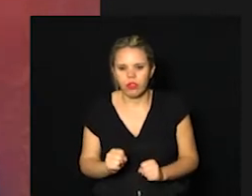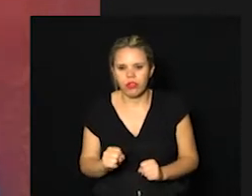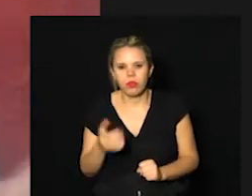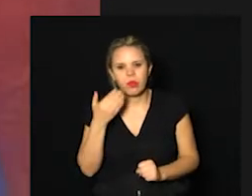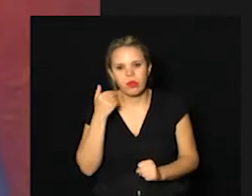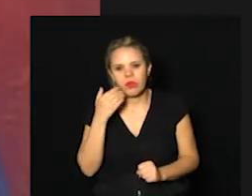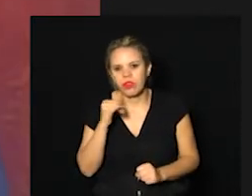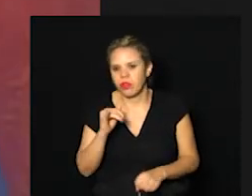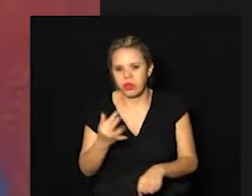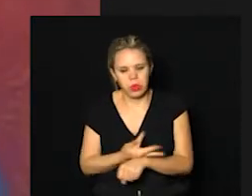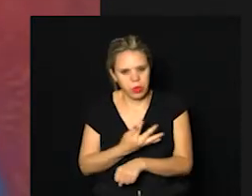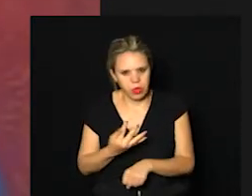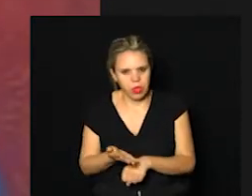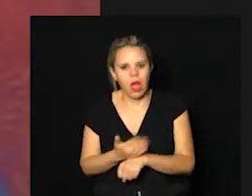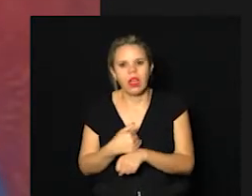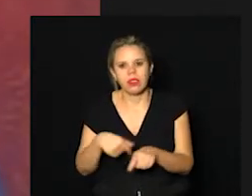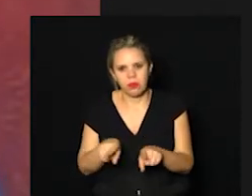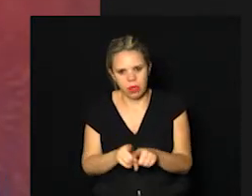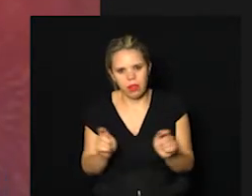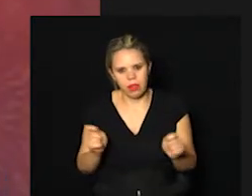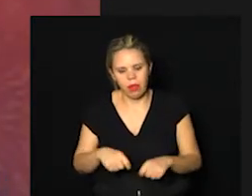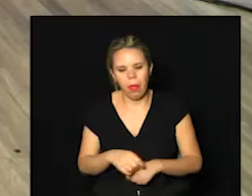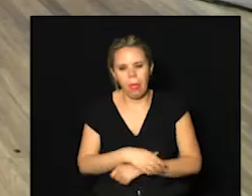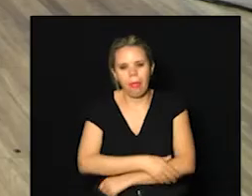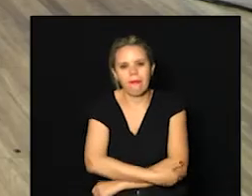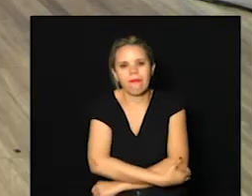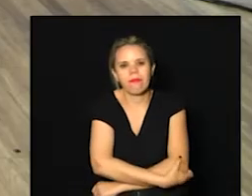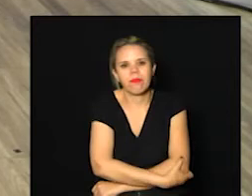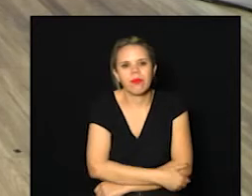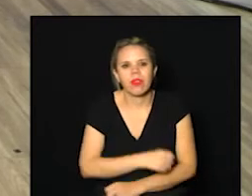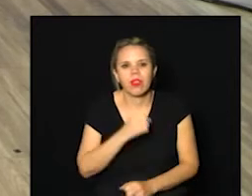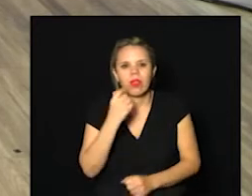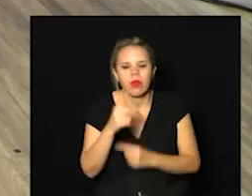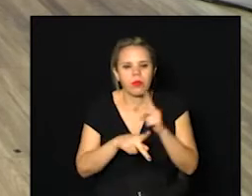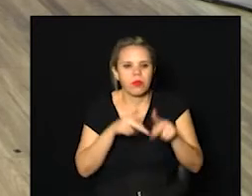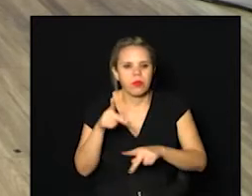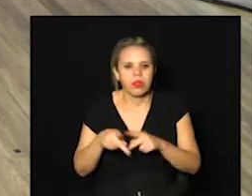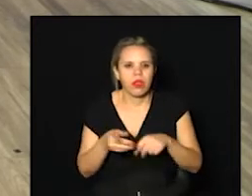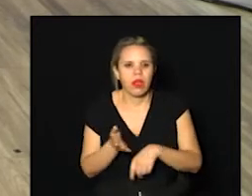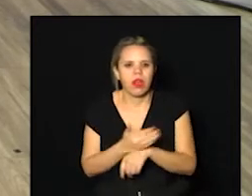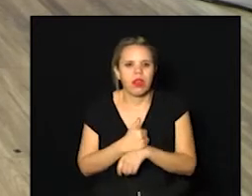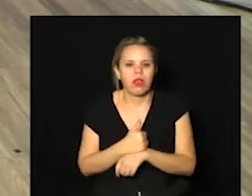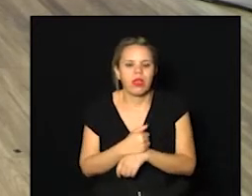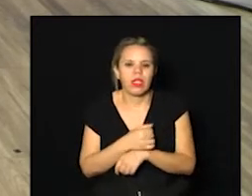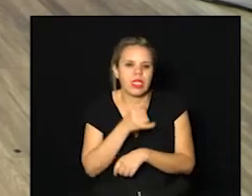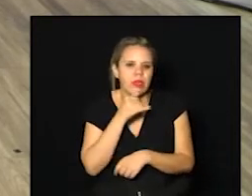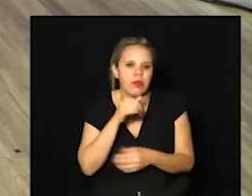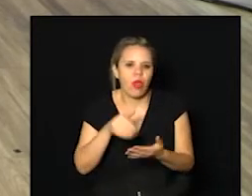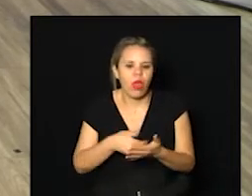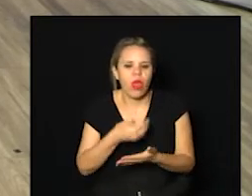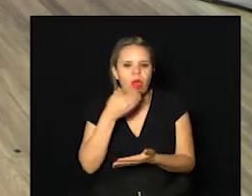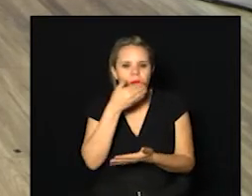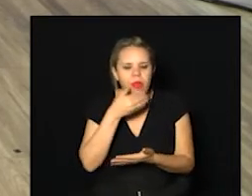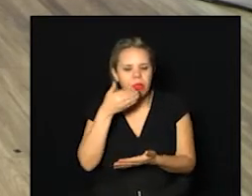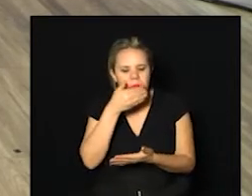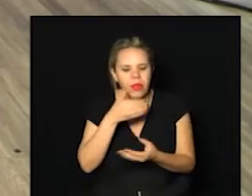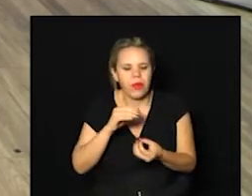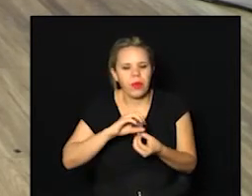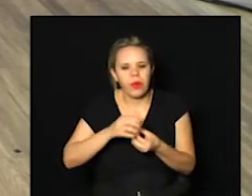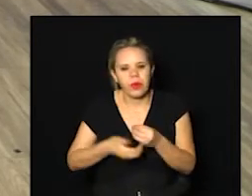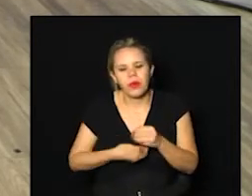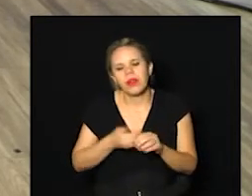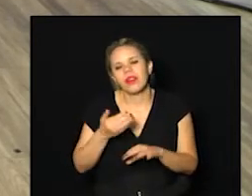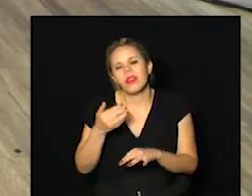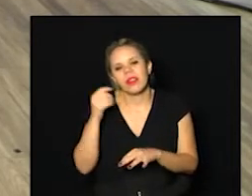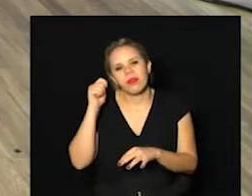não aguentar, pode consumir antes, que dá também. Porque tem gente que já ataca antes, já que nem brigadeiro de festa. Você já pega antes, não precisa esperar